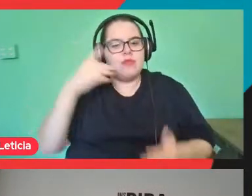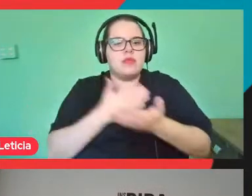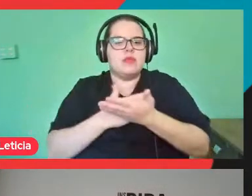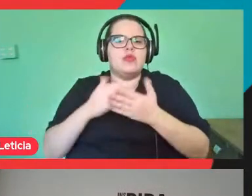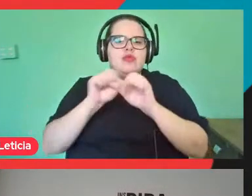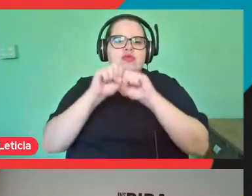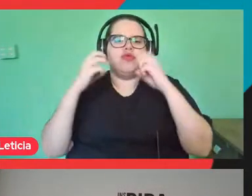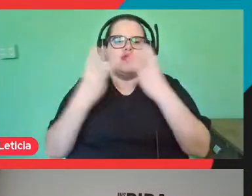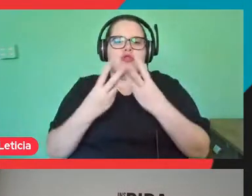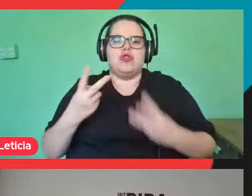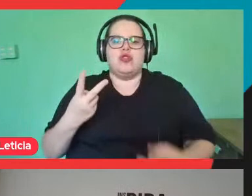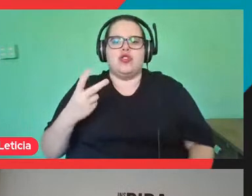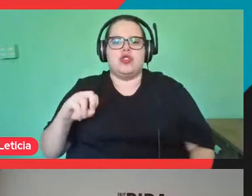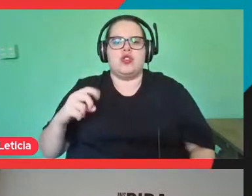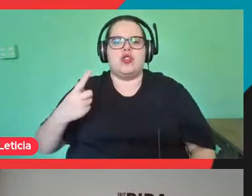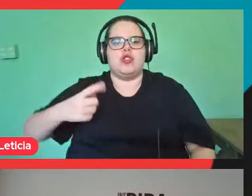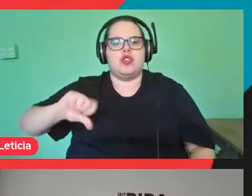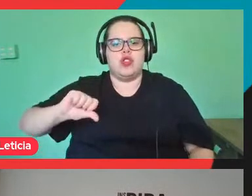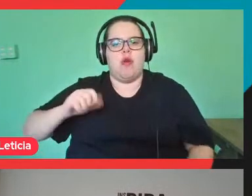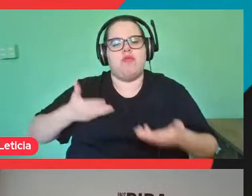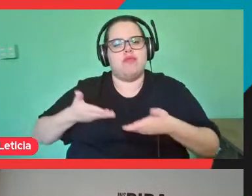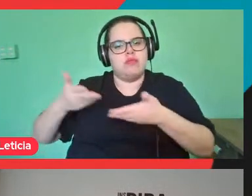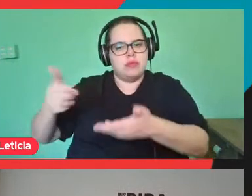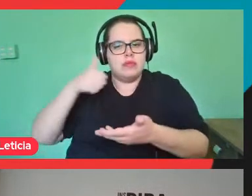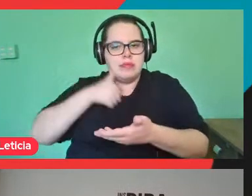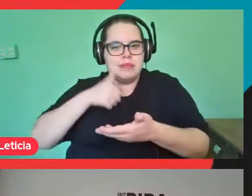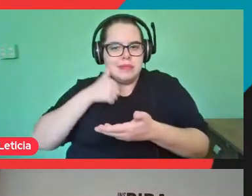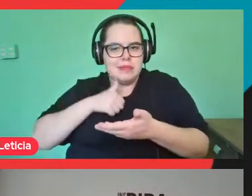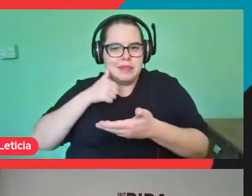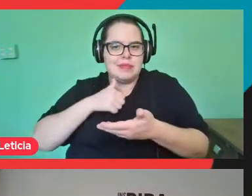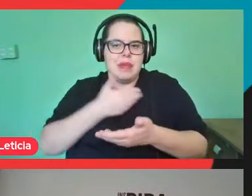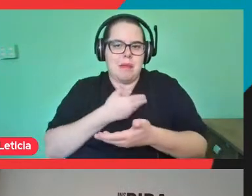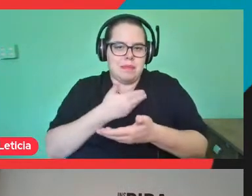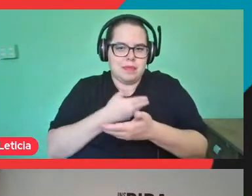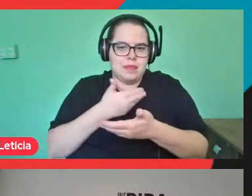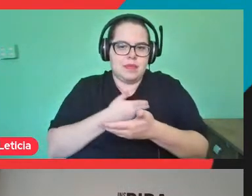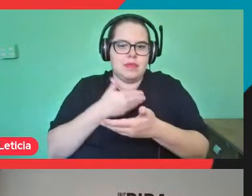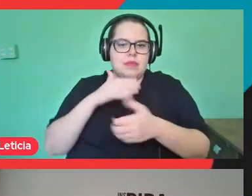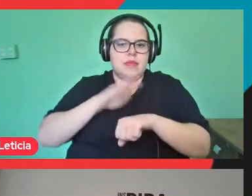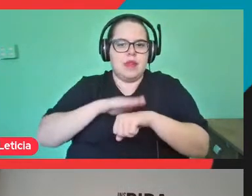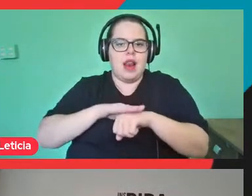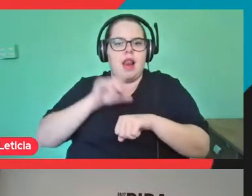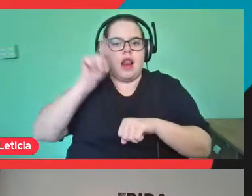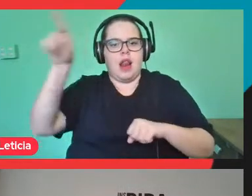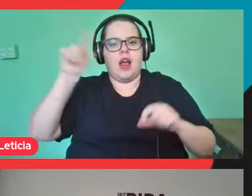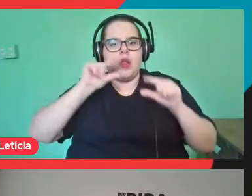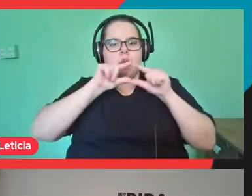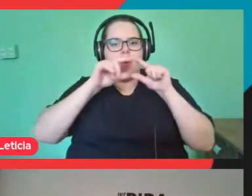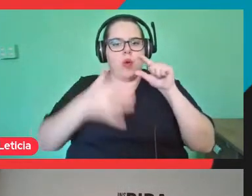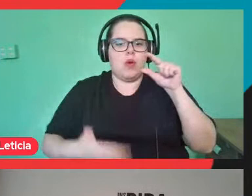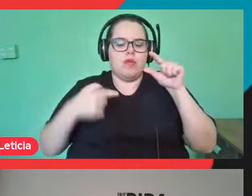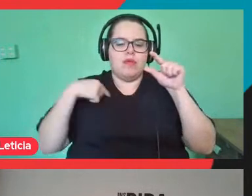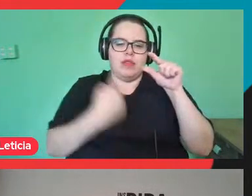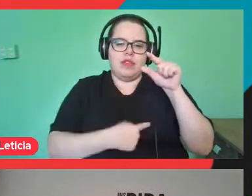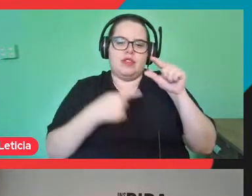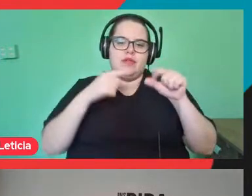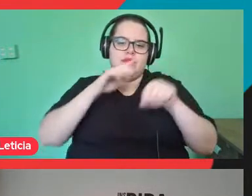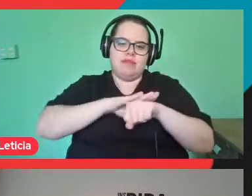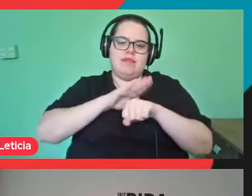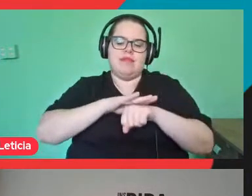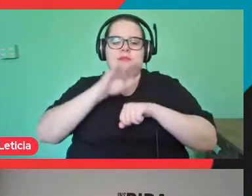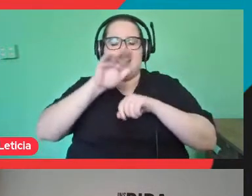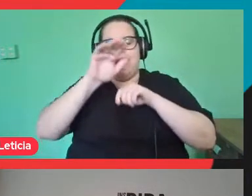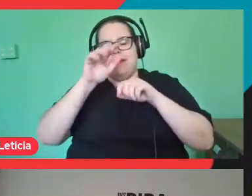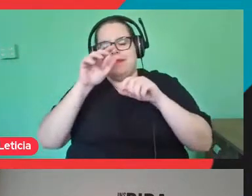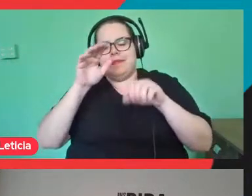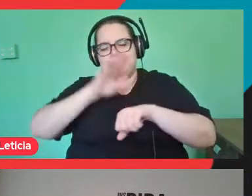fui convidada por uma amiga para fazer o workshop presencial, né? Que ainda podia lá no Google. E desde então venho rodando esses